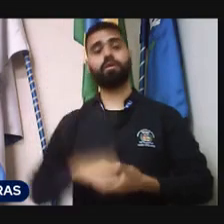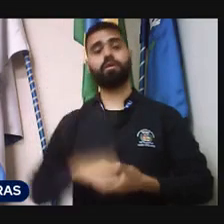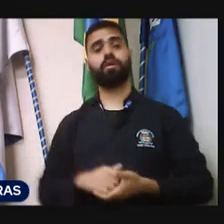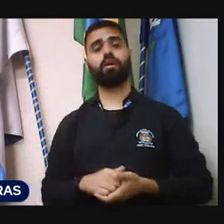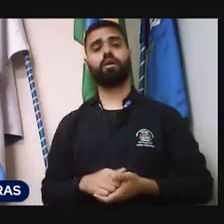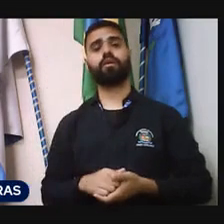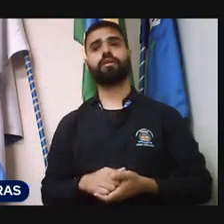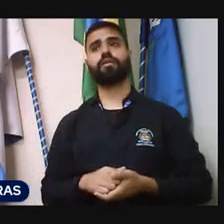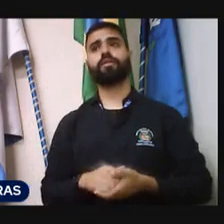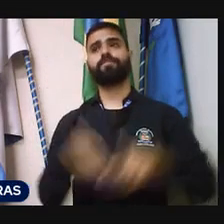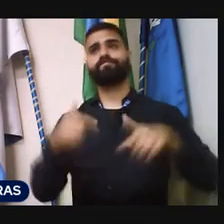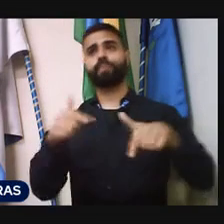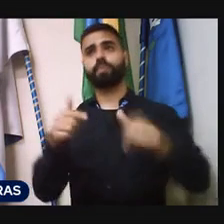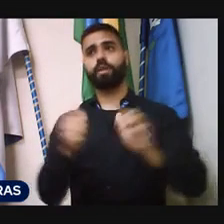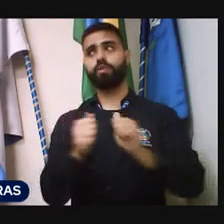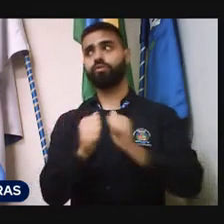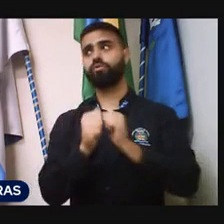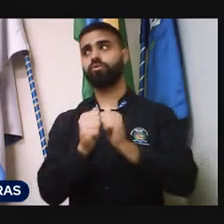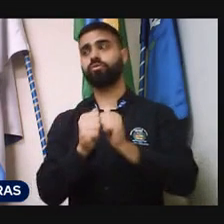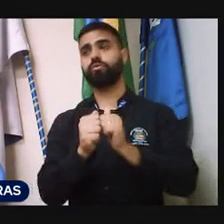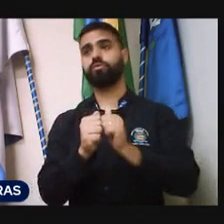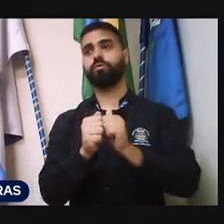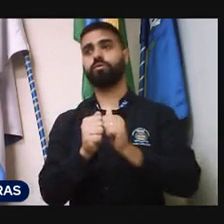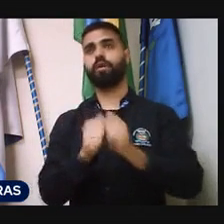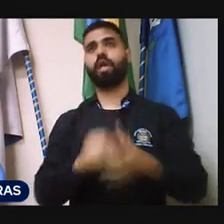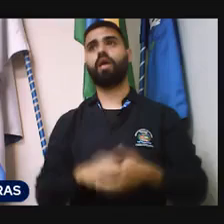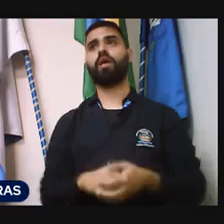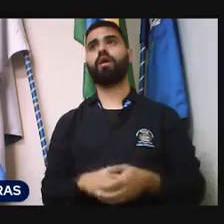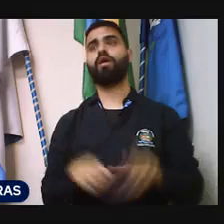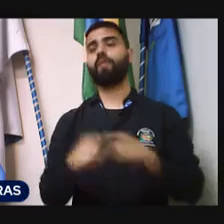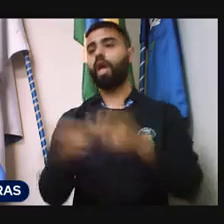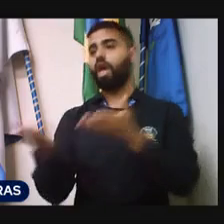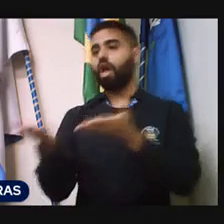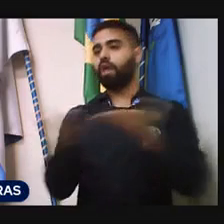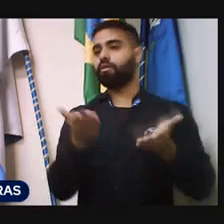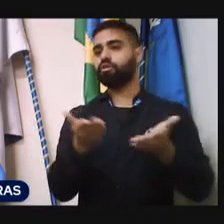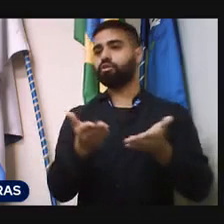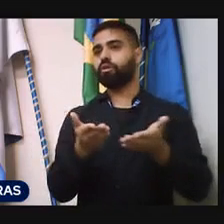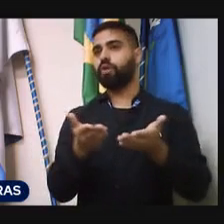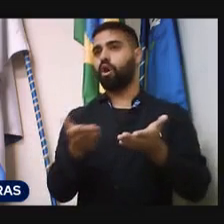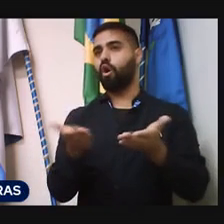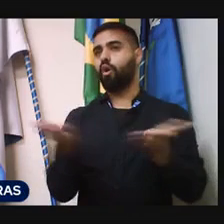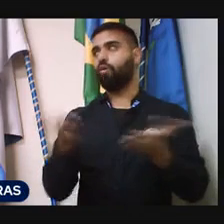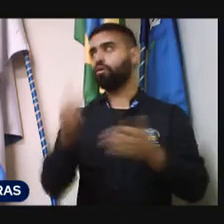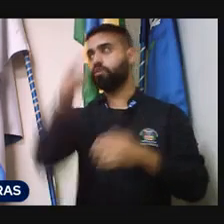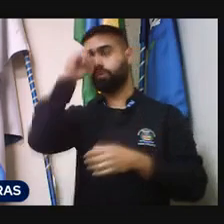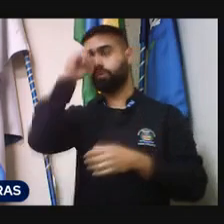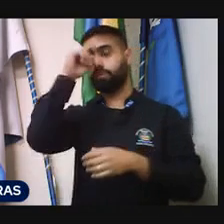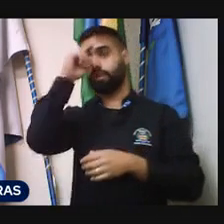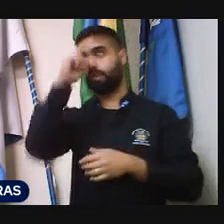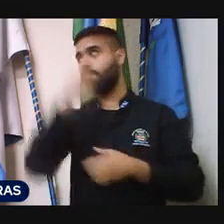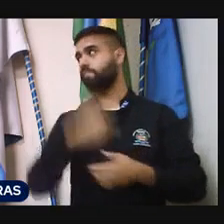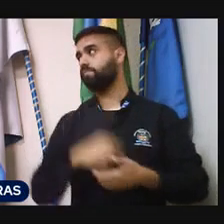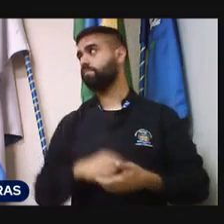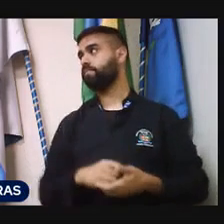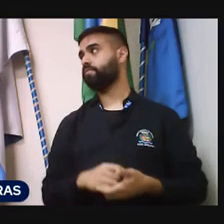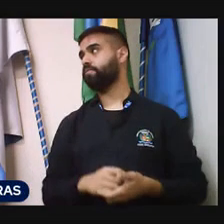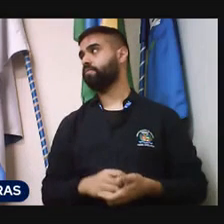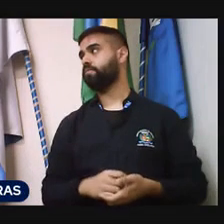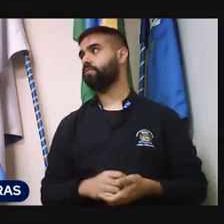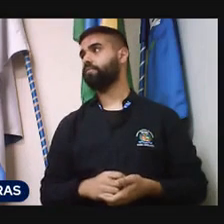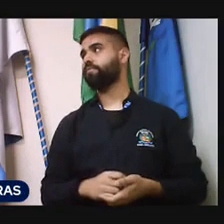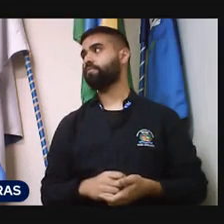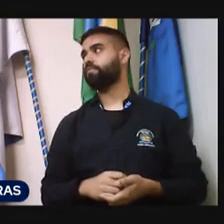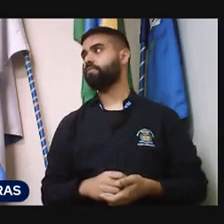pegaram para gente E trouxeram hospital até onde ele está hoje em todas as